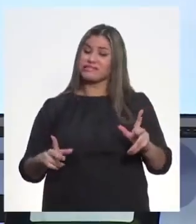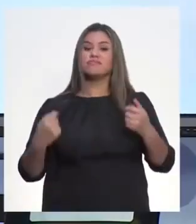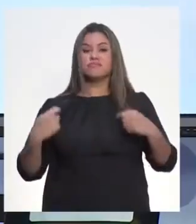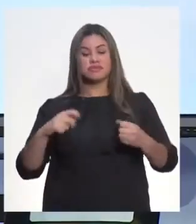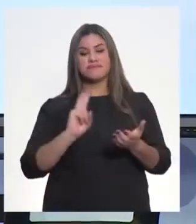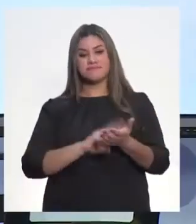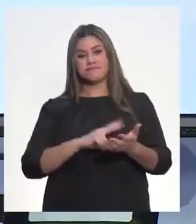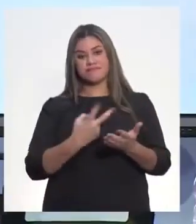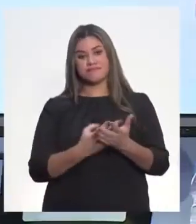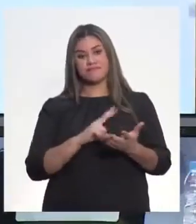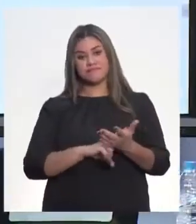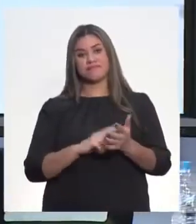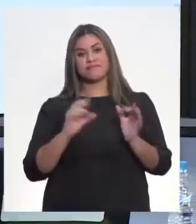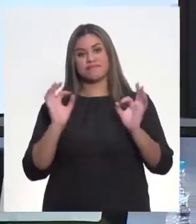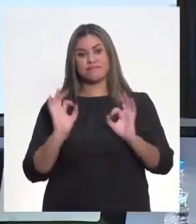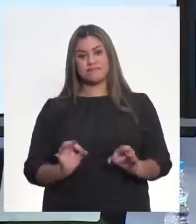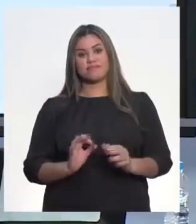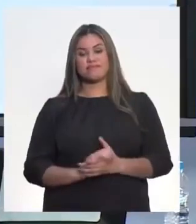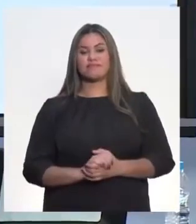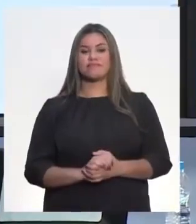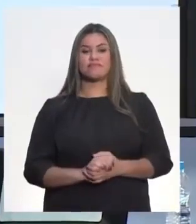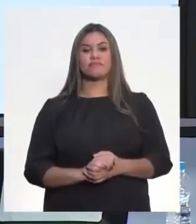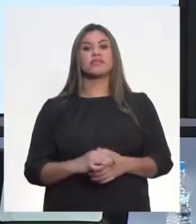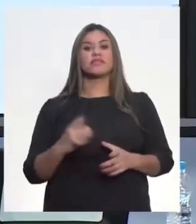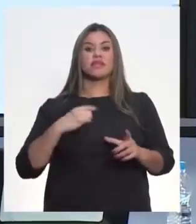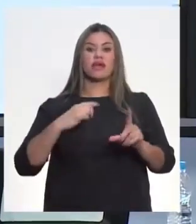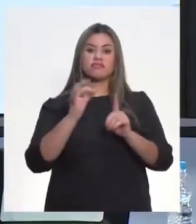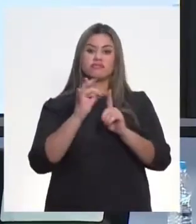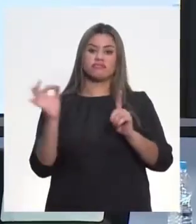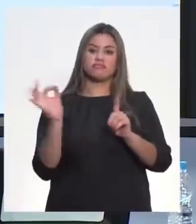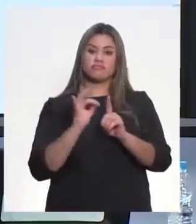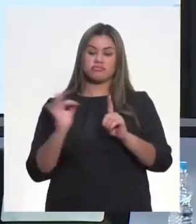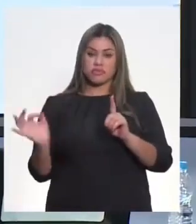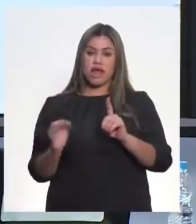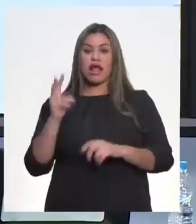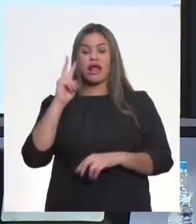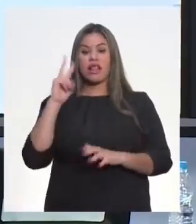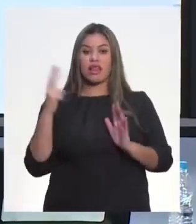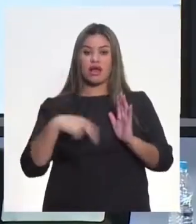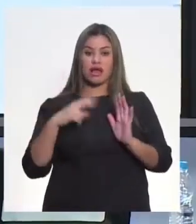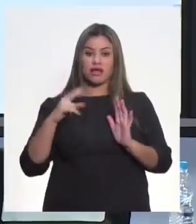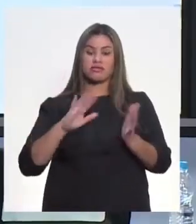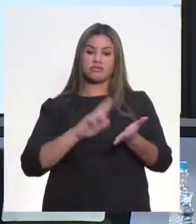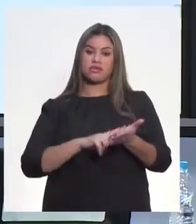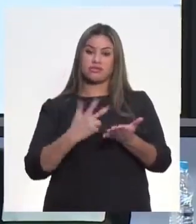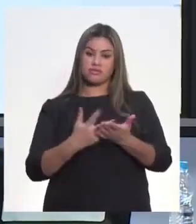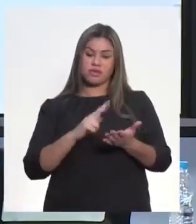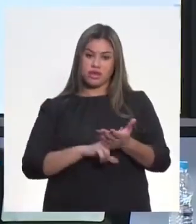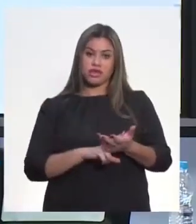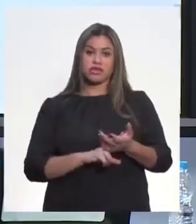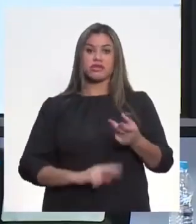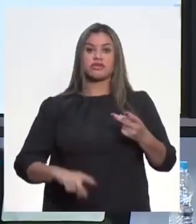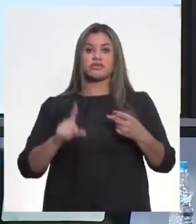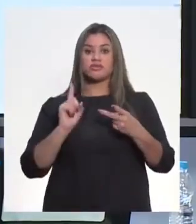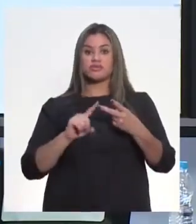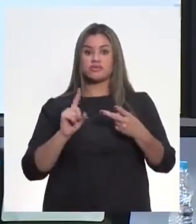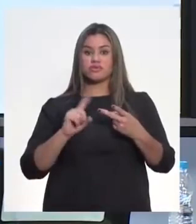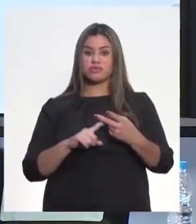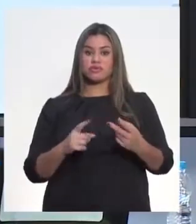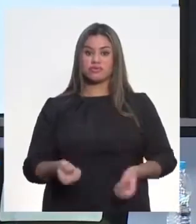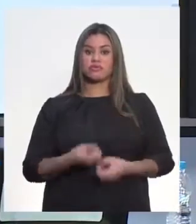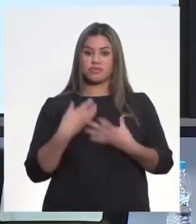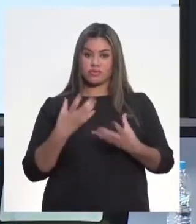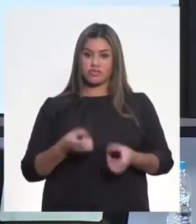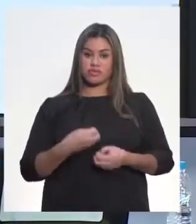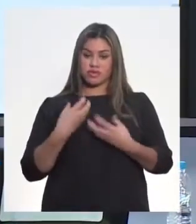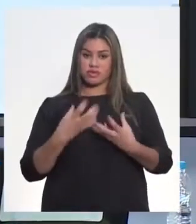em tudo aqui nesse contexto. Do enunciado, dos dados e da relação dos dados entre si para